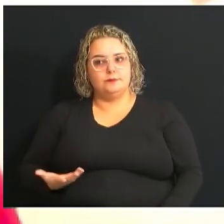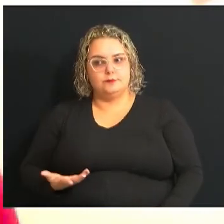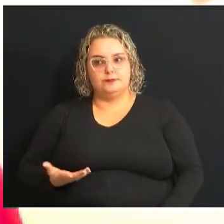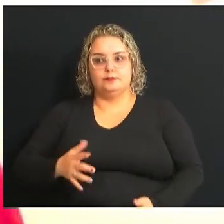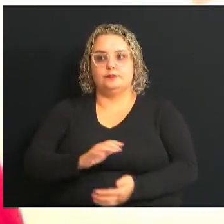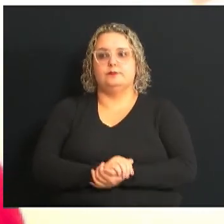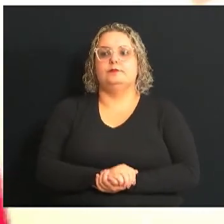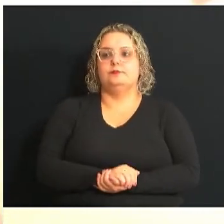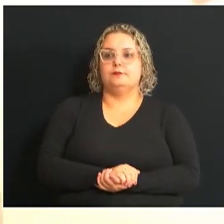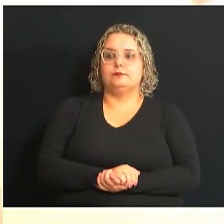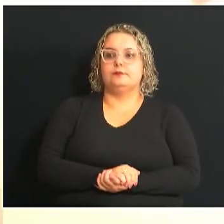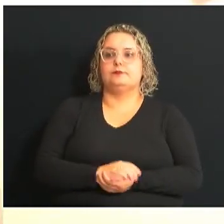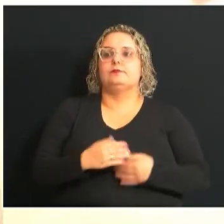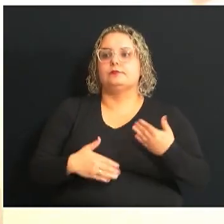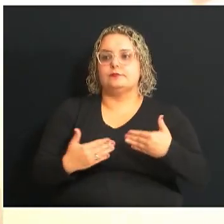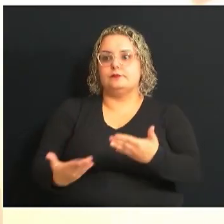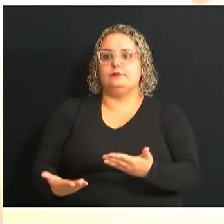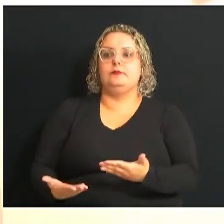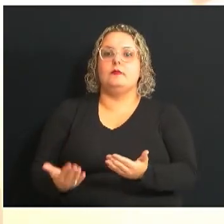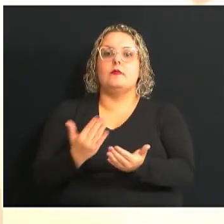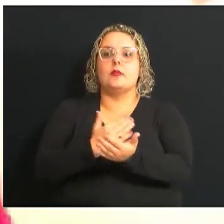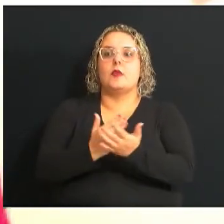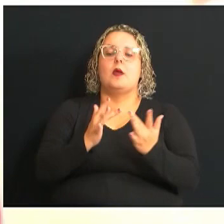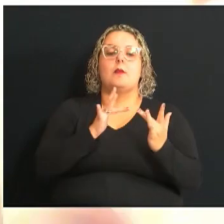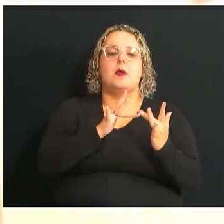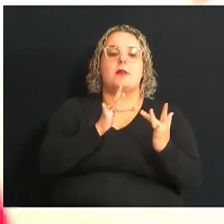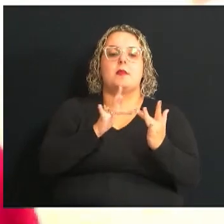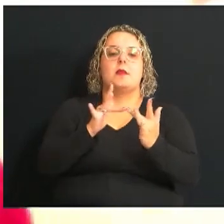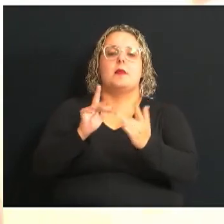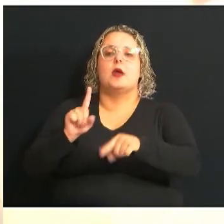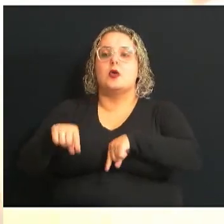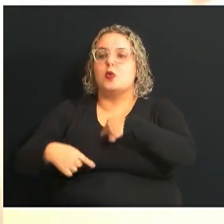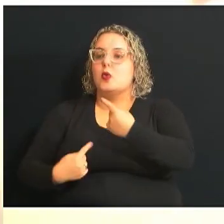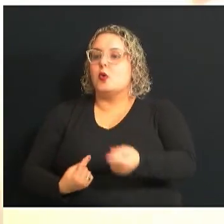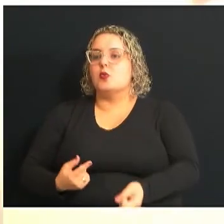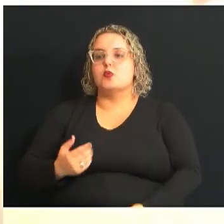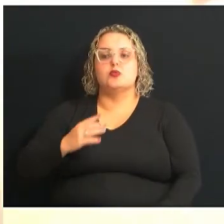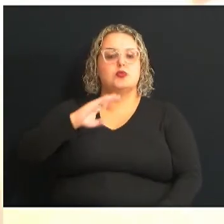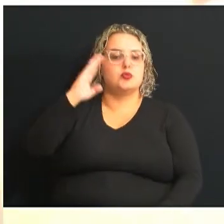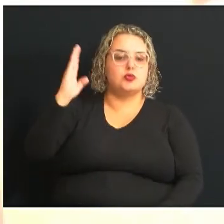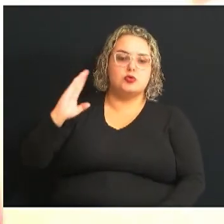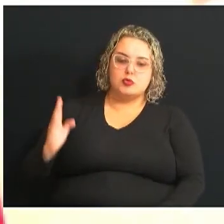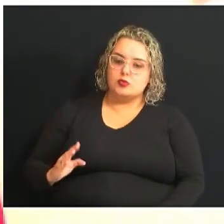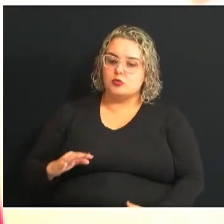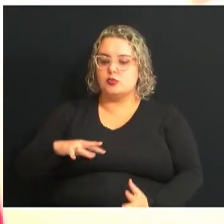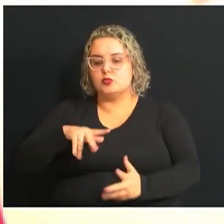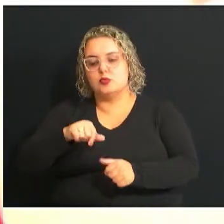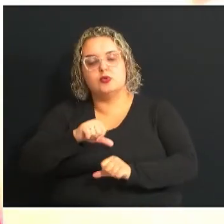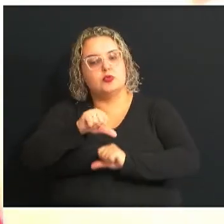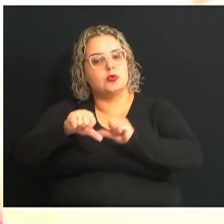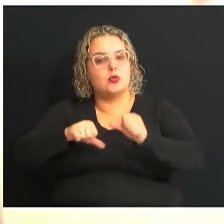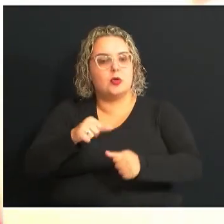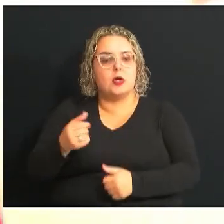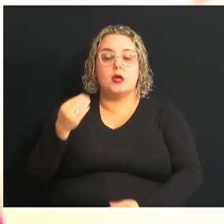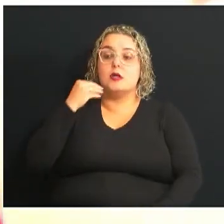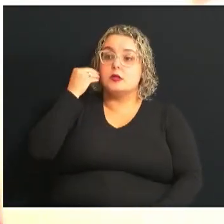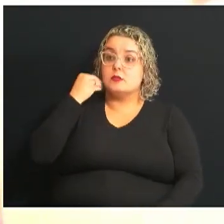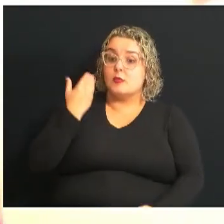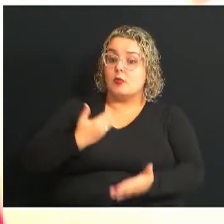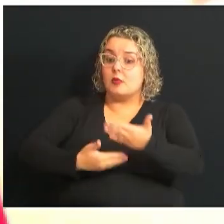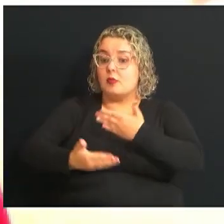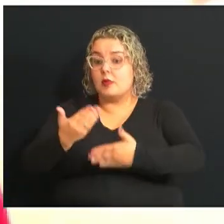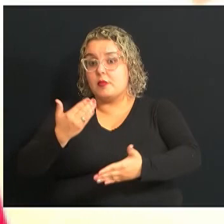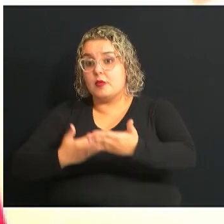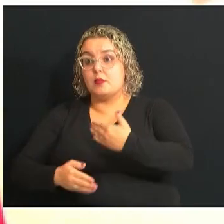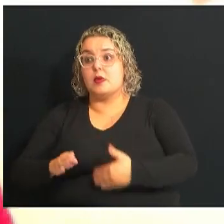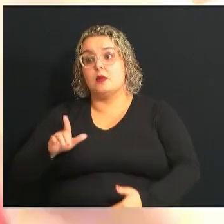e a partir dali eu comecei a me conectar com muitos outros brasileiros imigrantes no mundo, a trocar experiências, trocar figurinhas, mas o blog ele durou